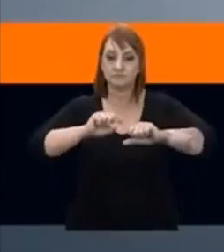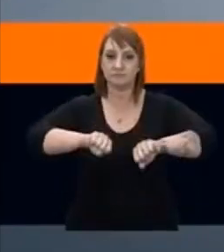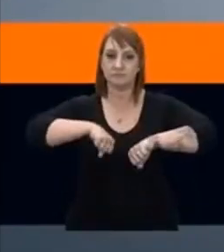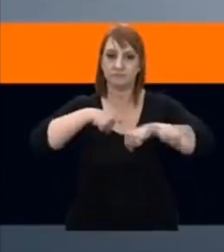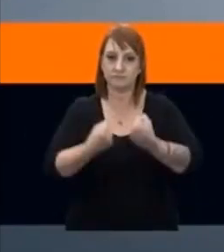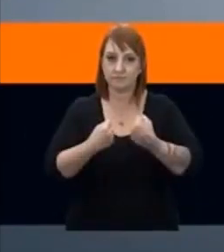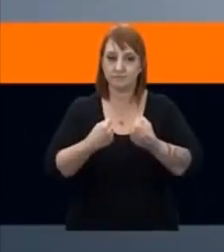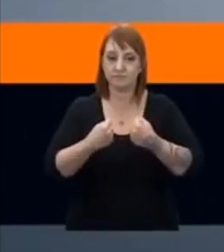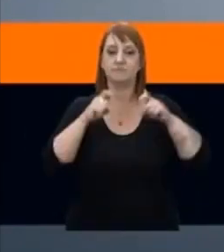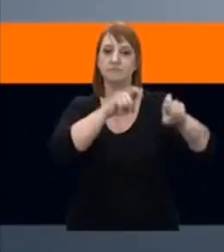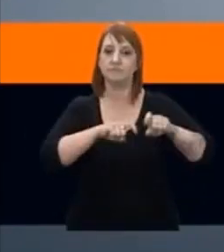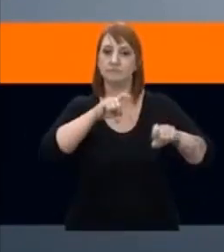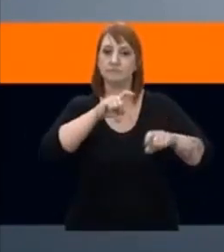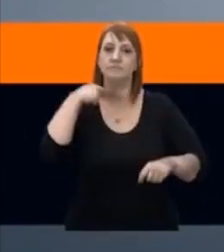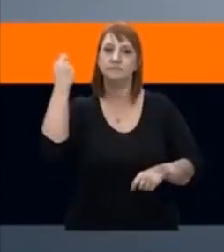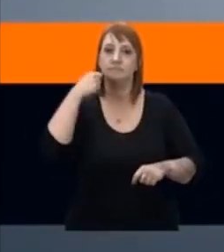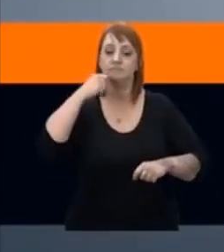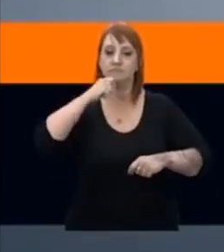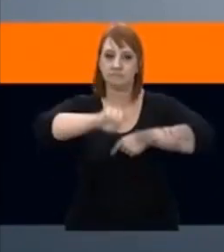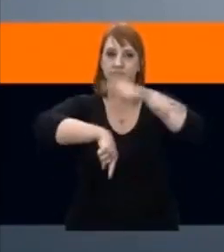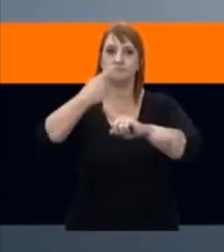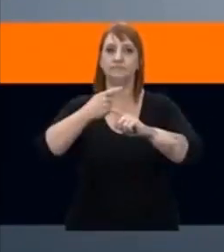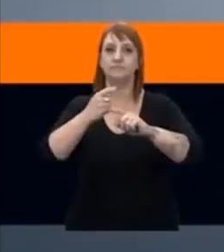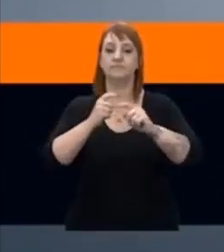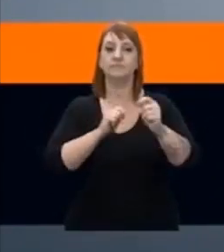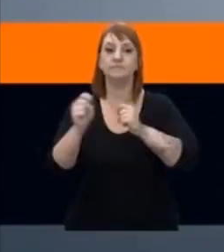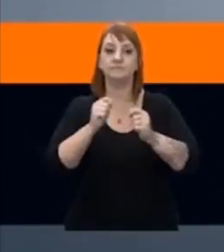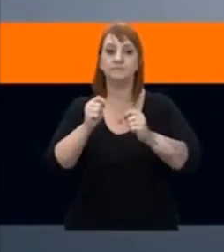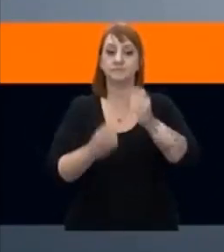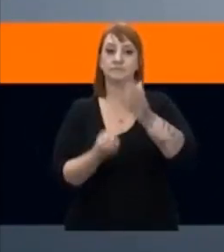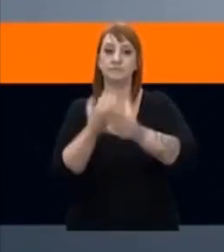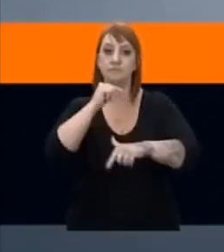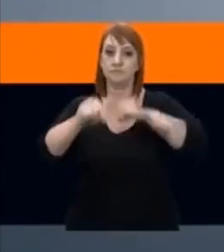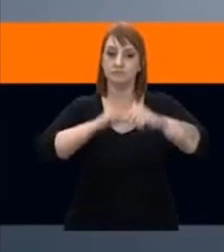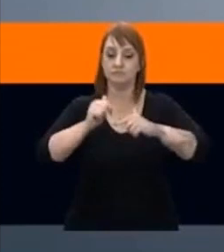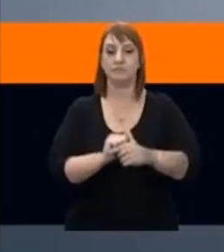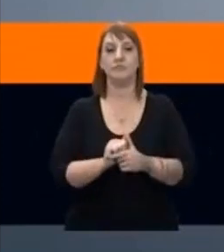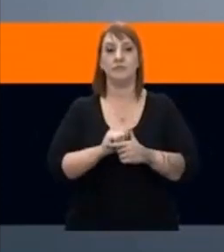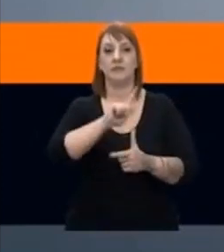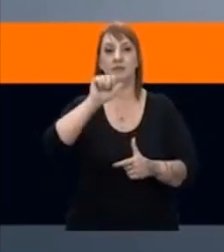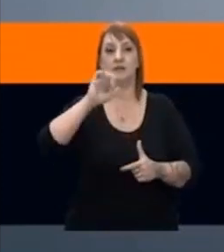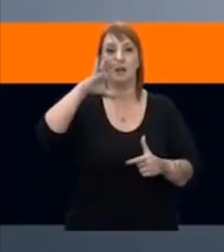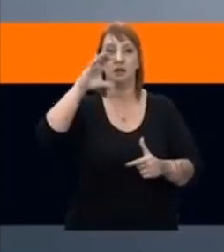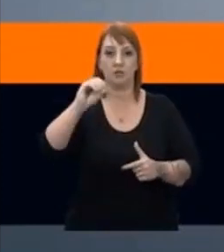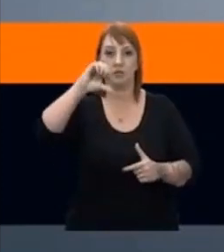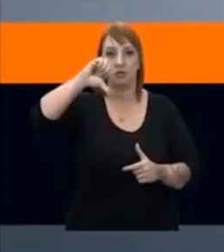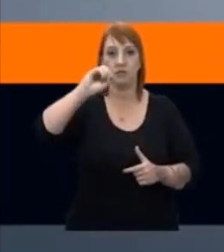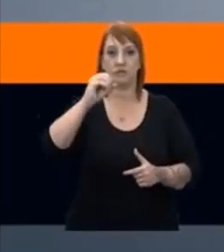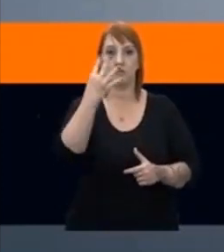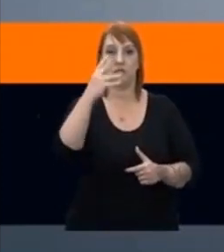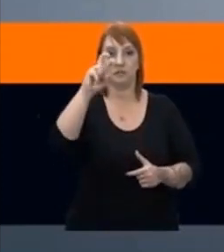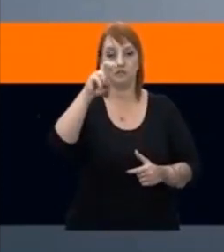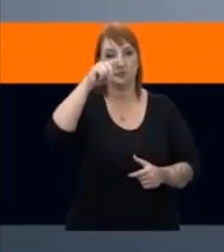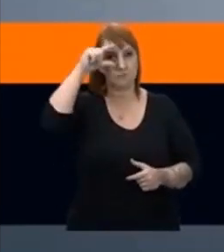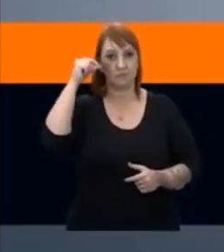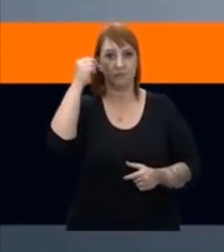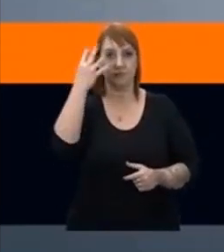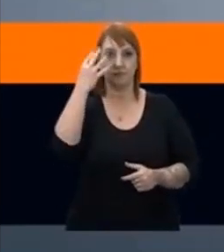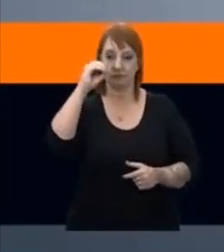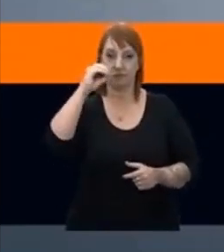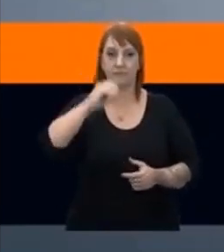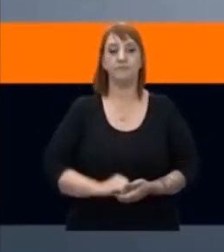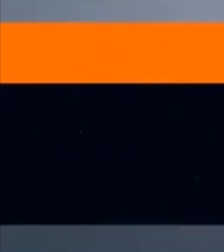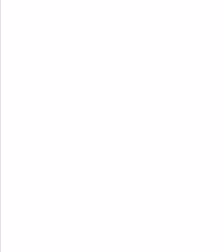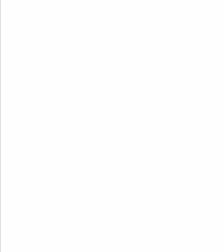Vamos trabalhar para o fortalecimento da agricultura paulista, o desenvolvimento econômico e a geração de empregos. Sou Glauco Vicente, 9045, com